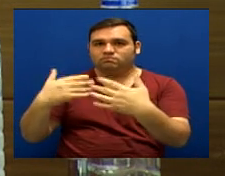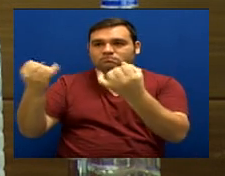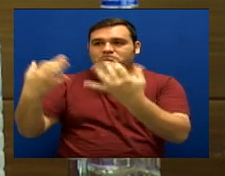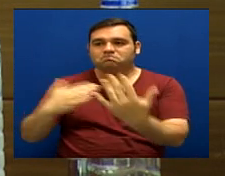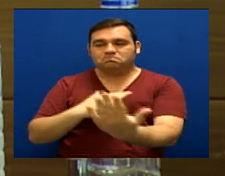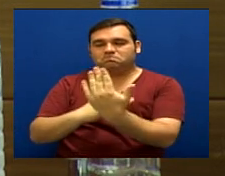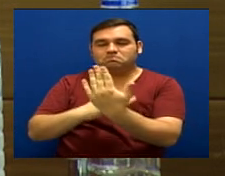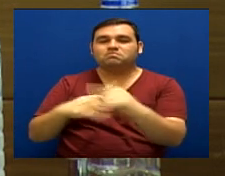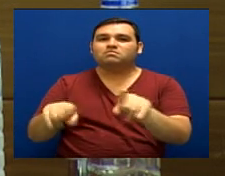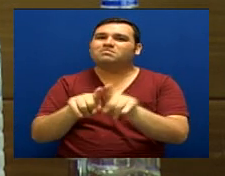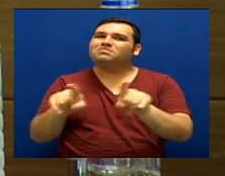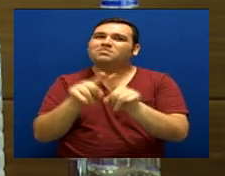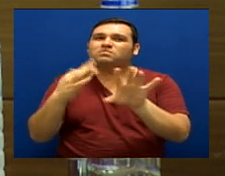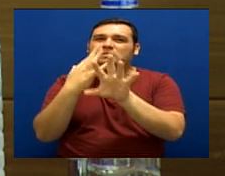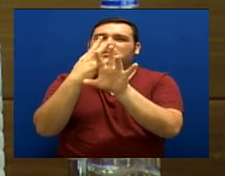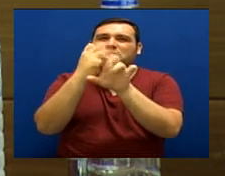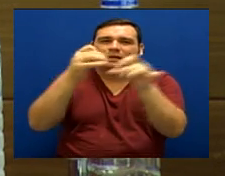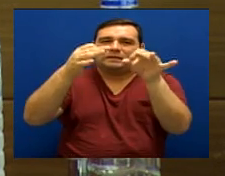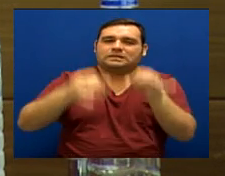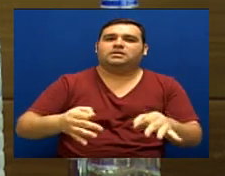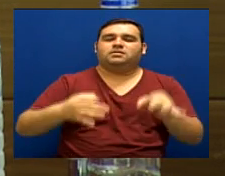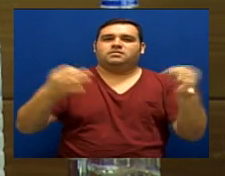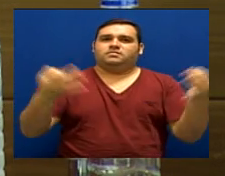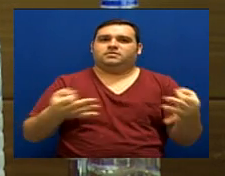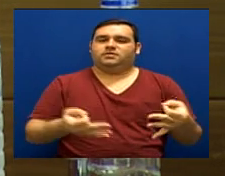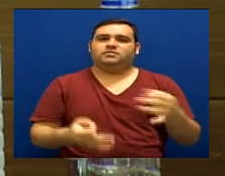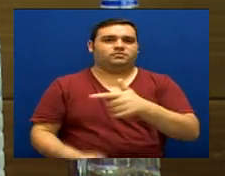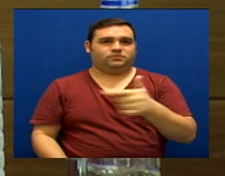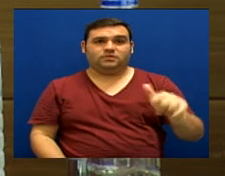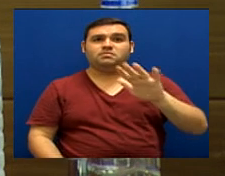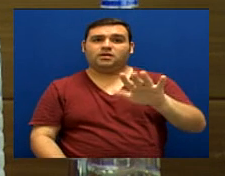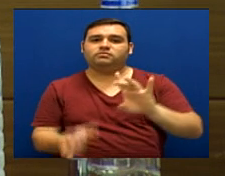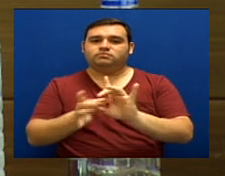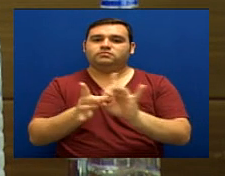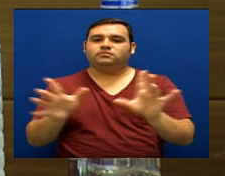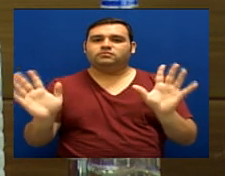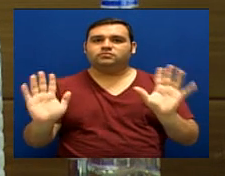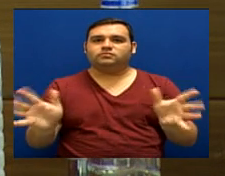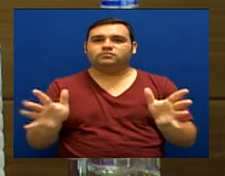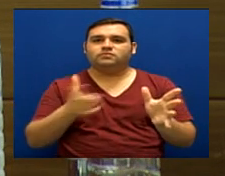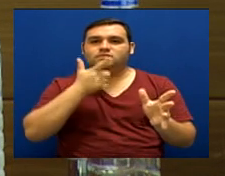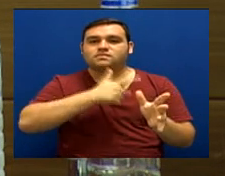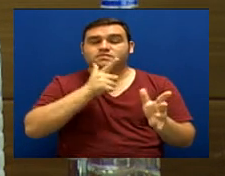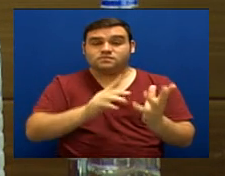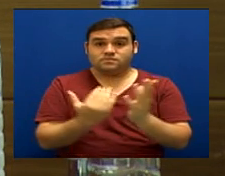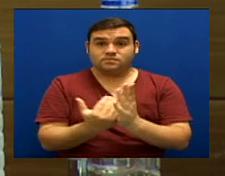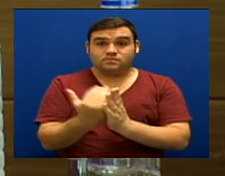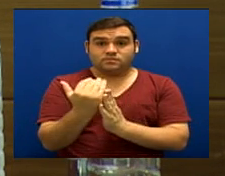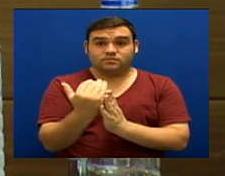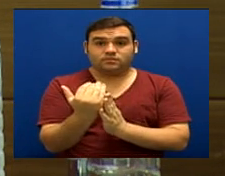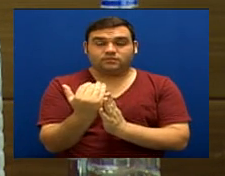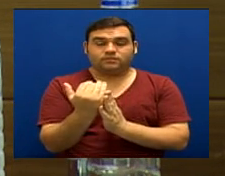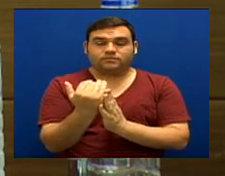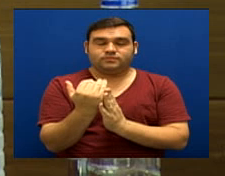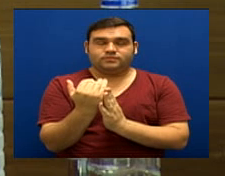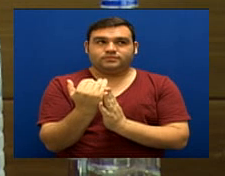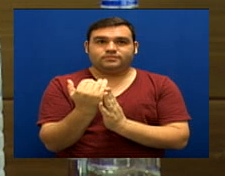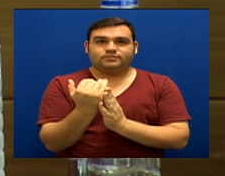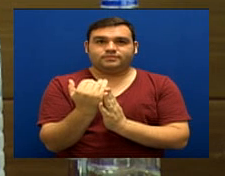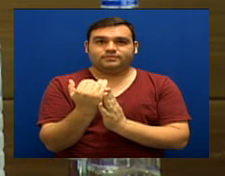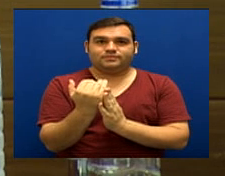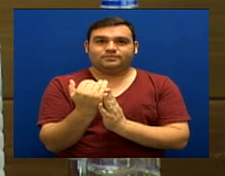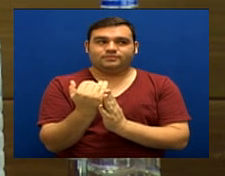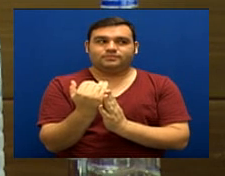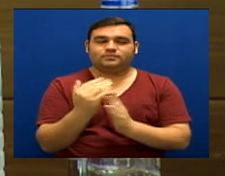não será o número ideal de em termos de contratação mas já foi autorizado um momento é é